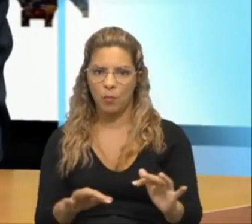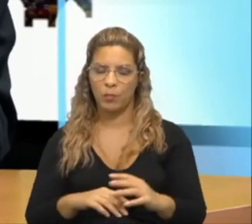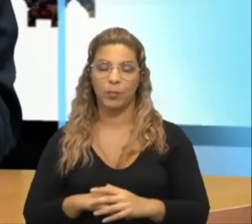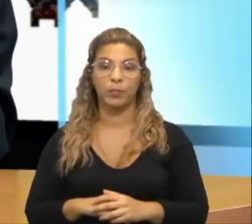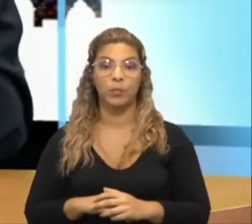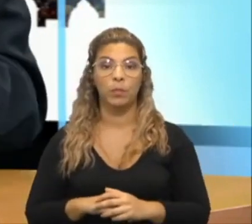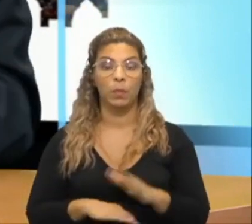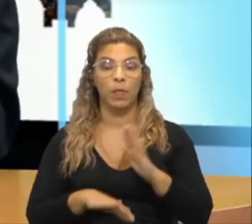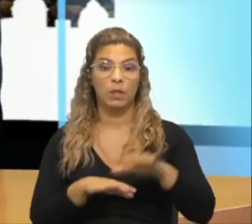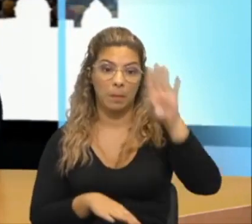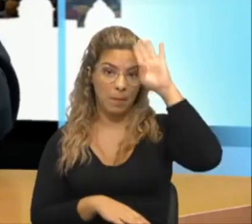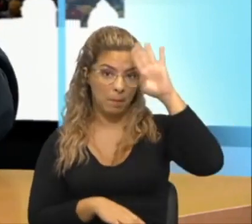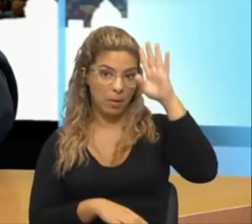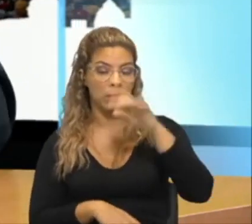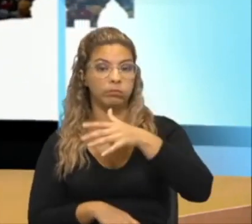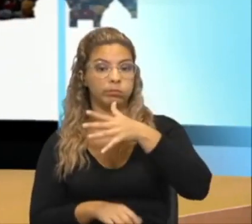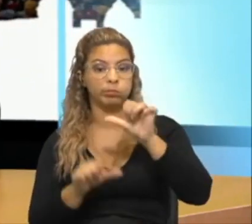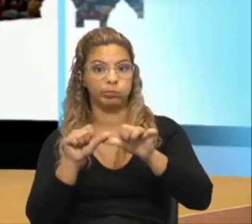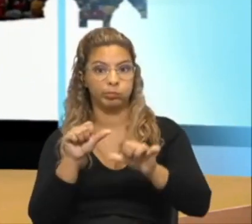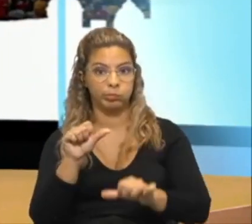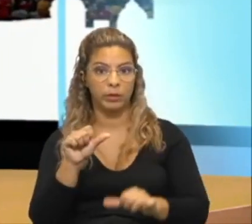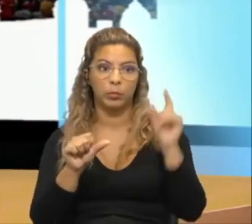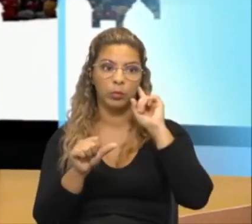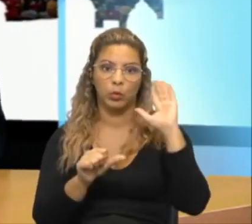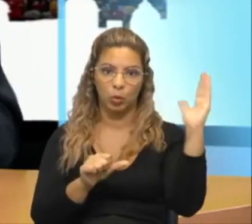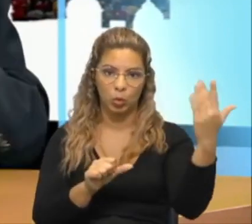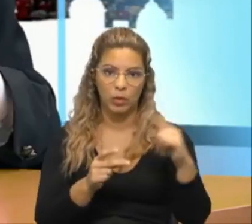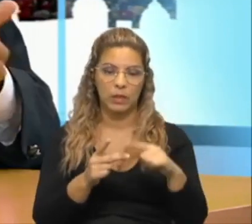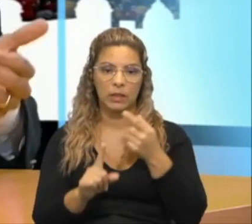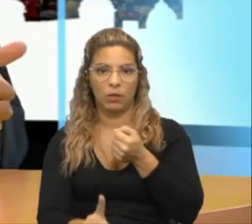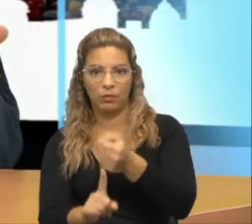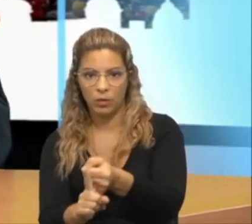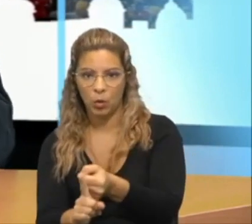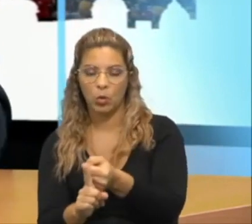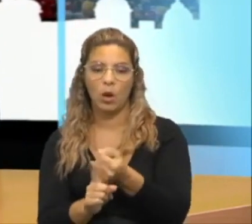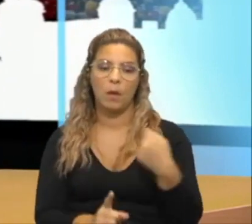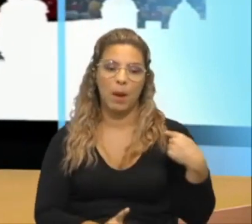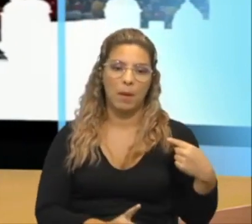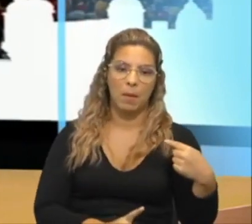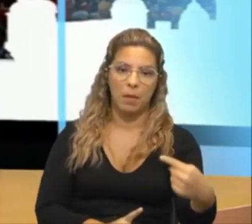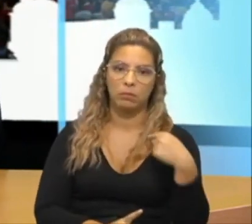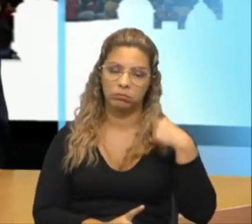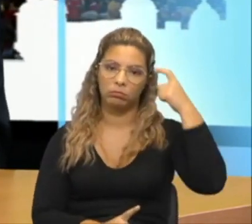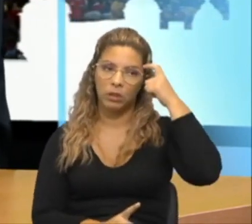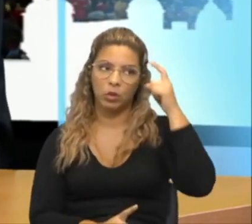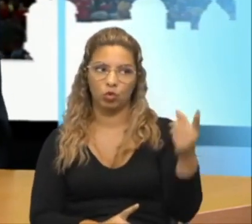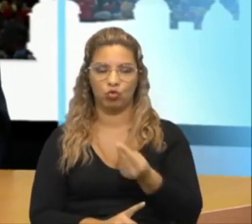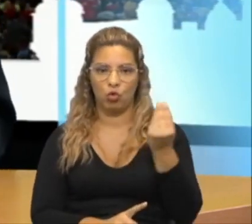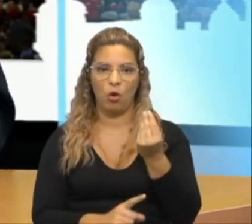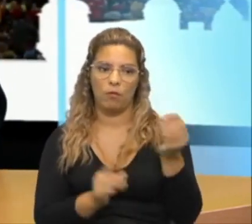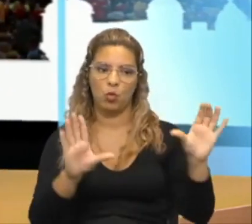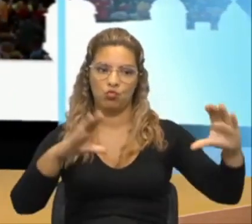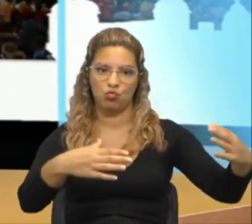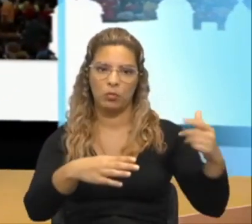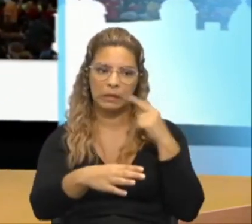Papa, ao fazer este discurso e ao ter estas prioridades e ao lançar estes desafios no contexto de uma Jornada Mundial da Juventude, está a pensar nos jovens. Porque a verdade é